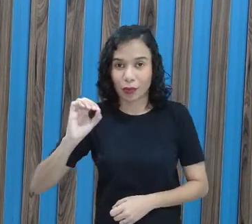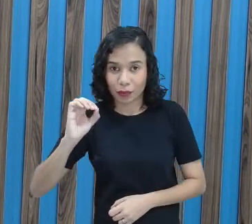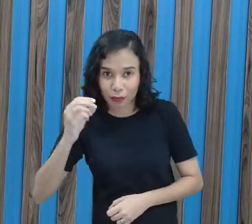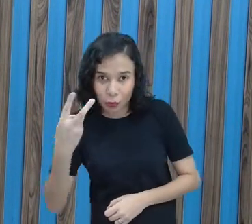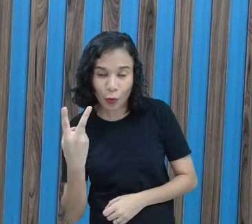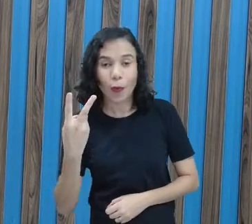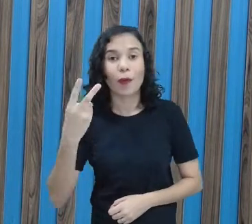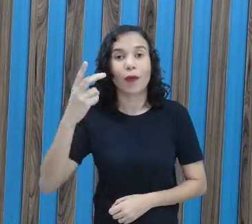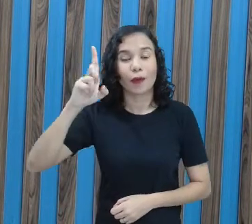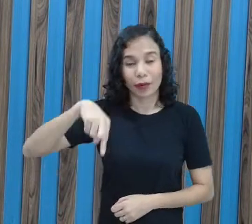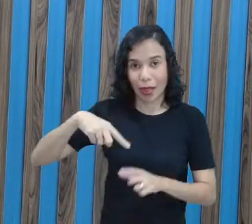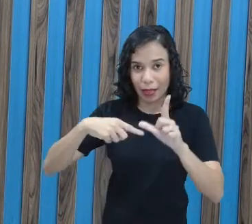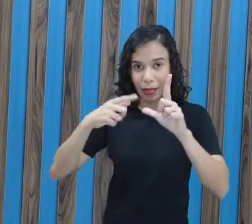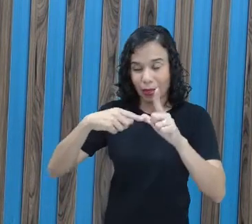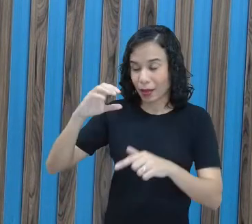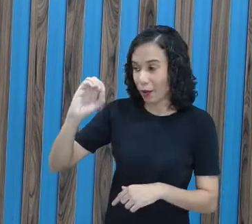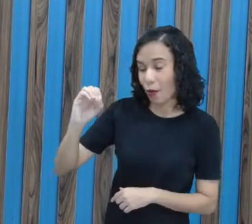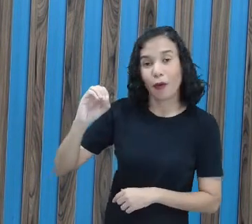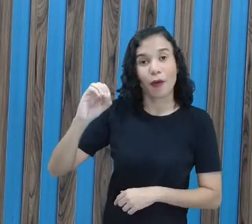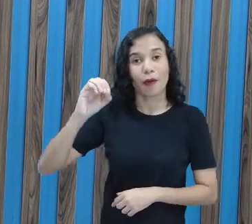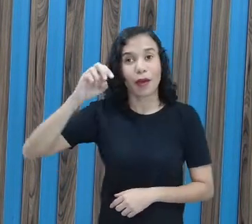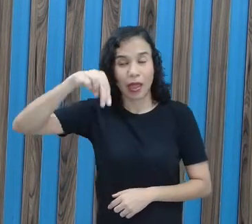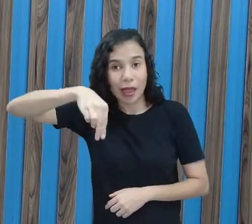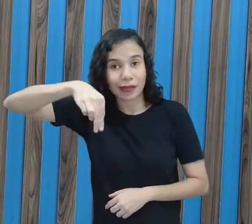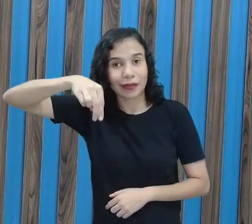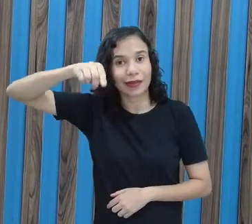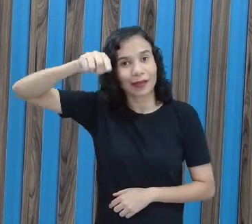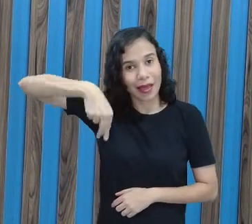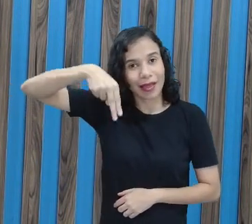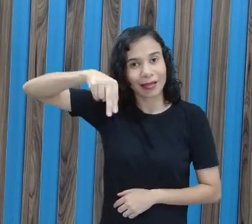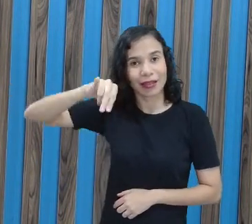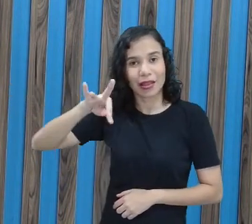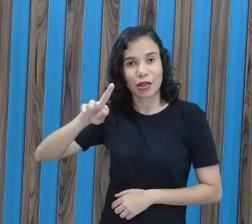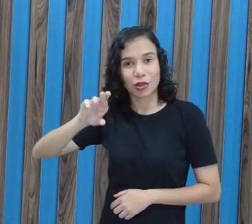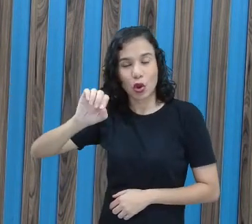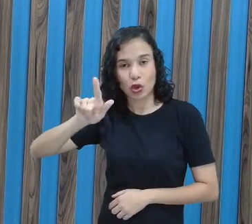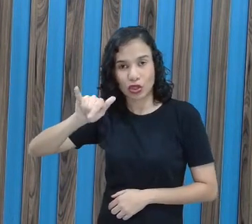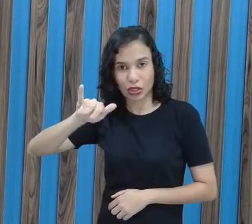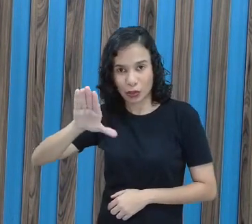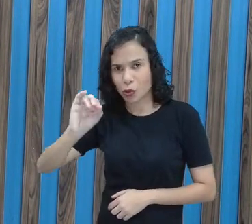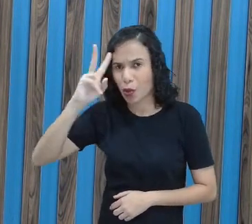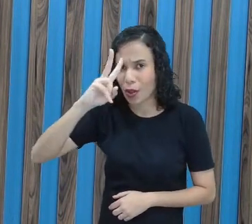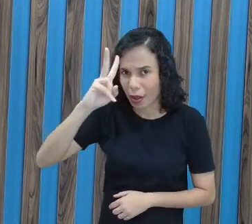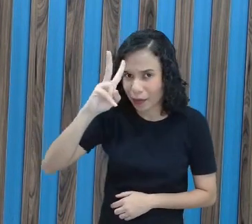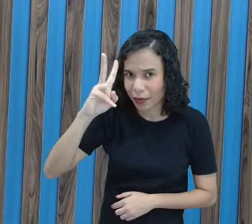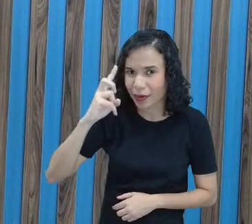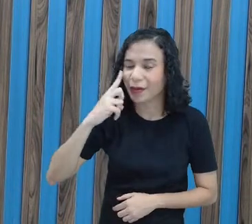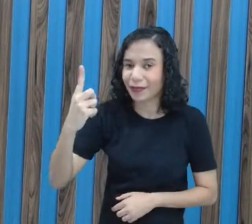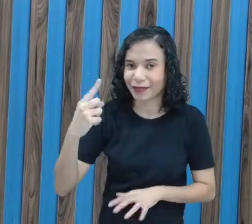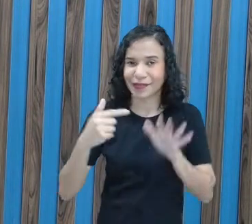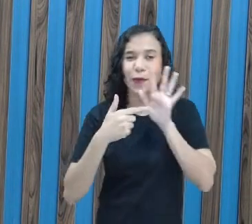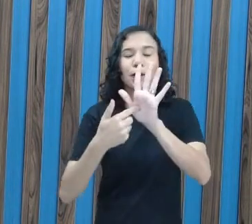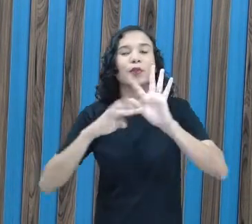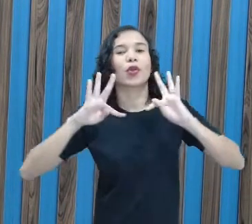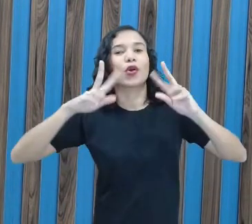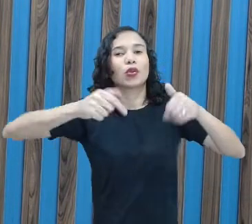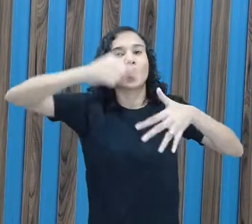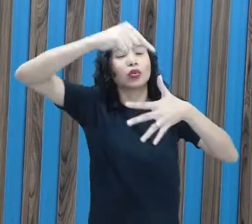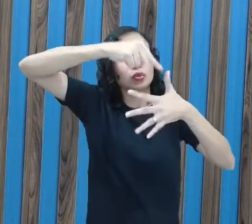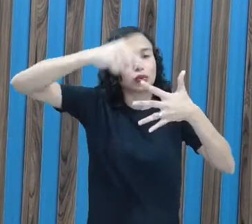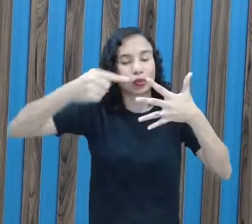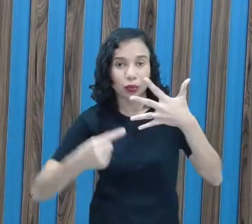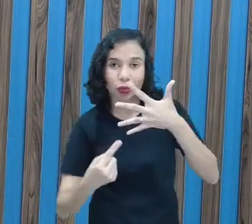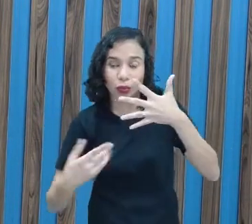oxigênio, que é a letra O, né? Nitrogênio, representado pela letra N. Lembra disso? Pronto. Então, todos eles